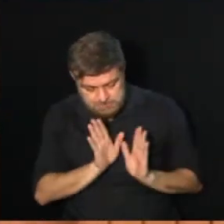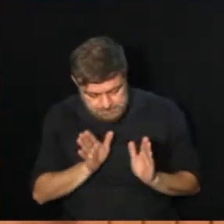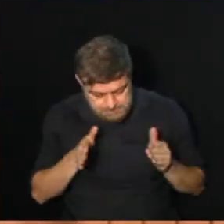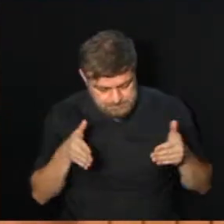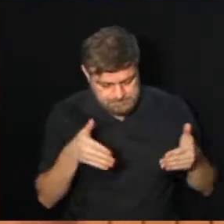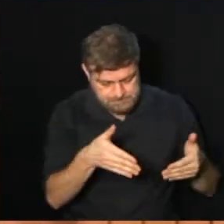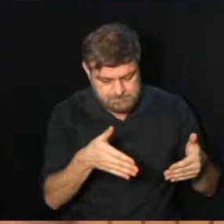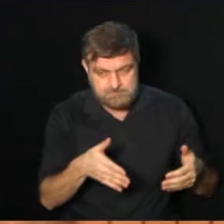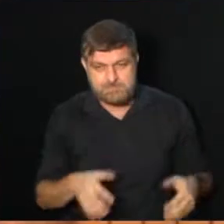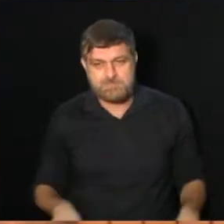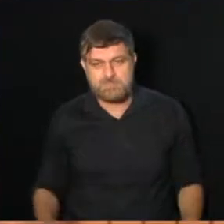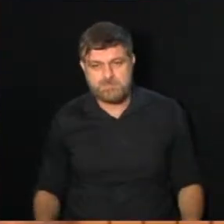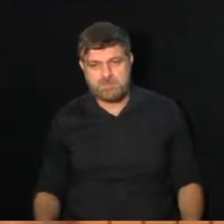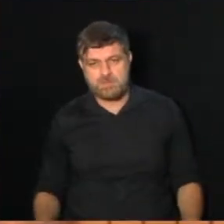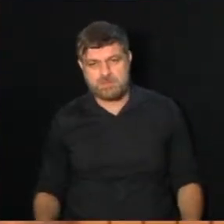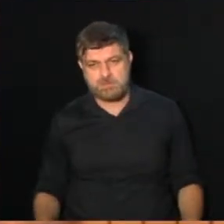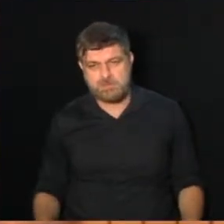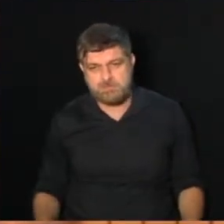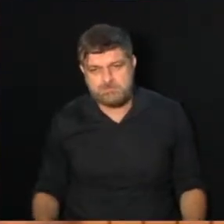grupo social.